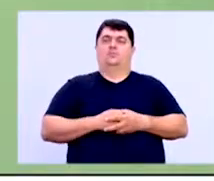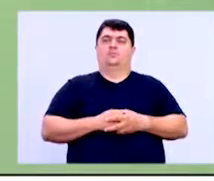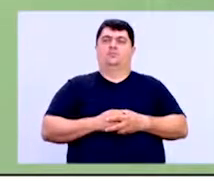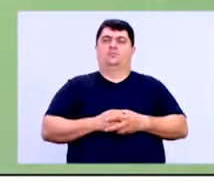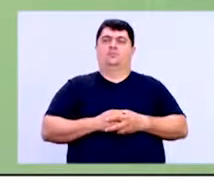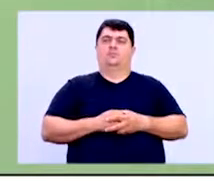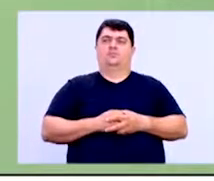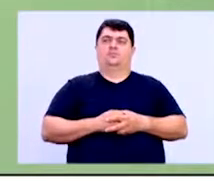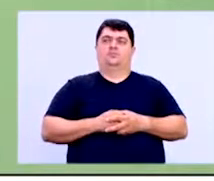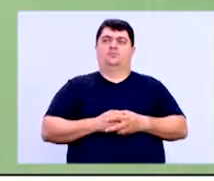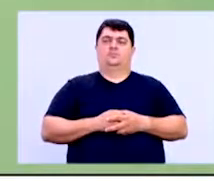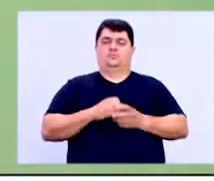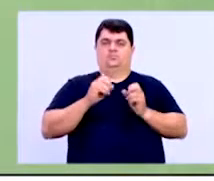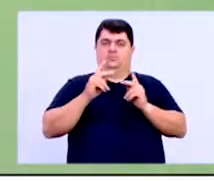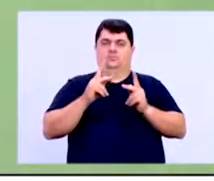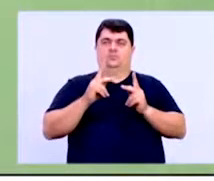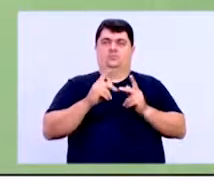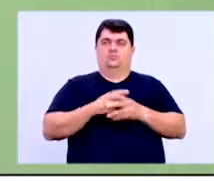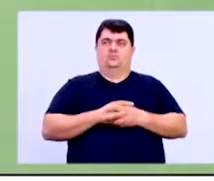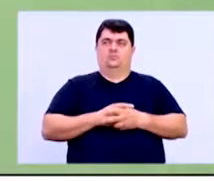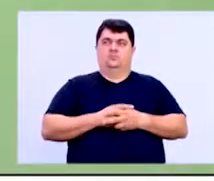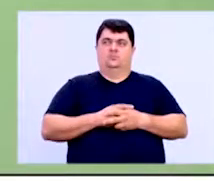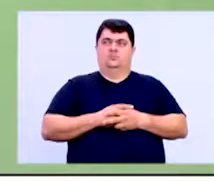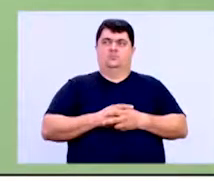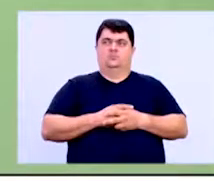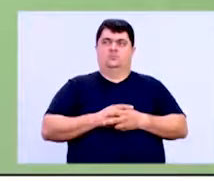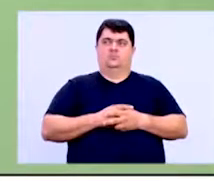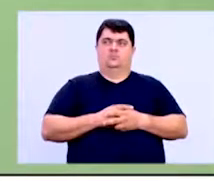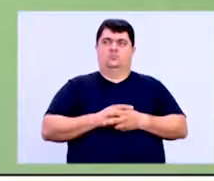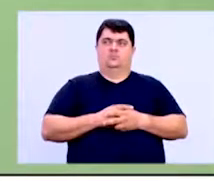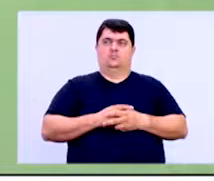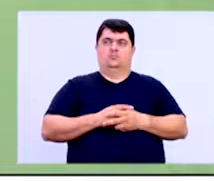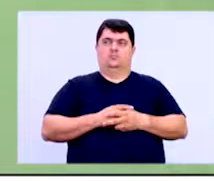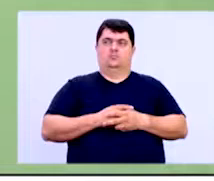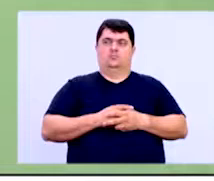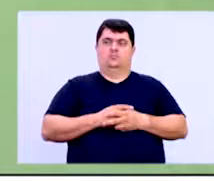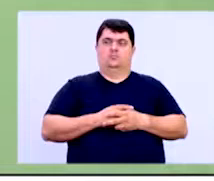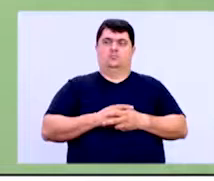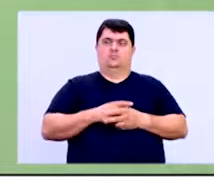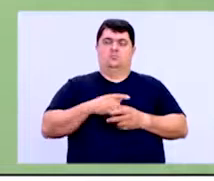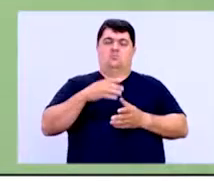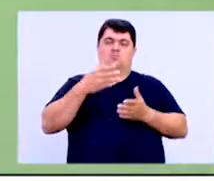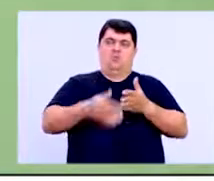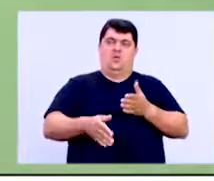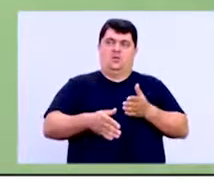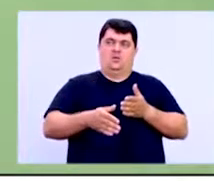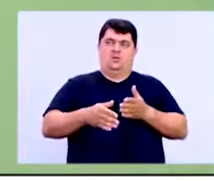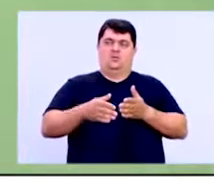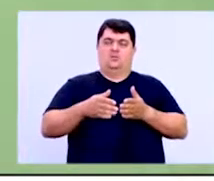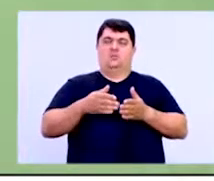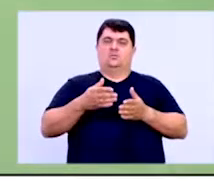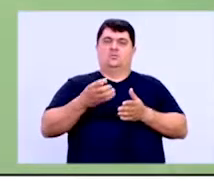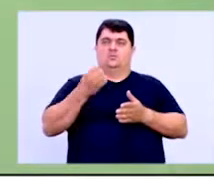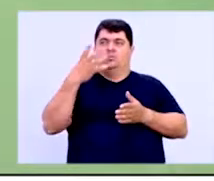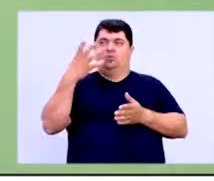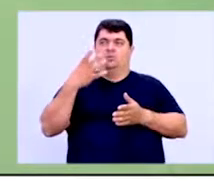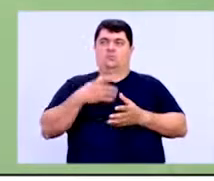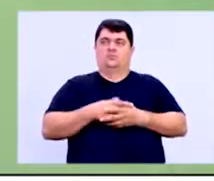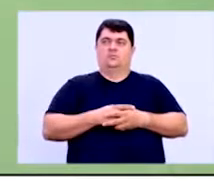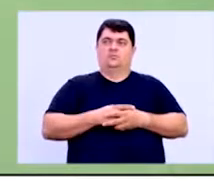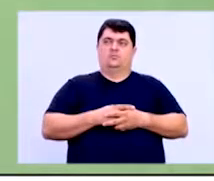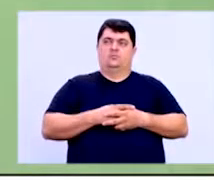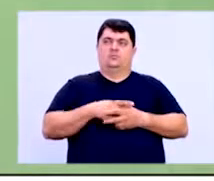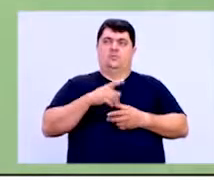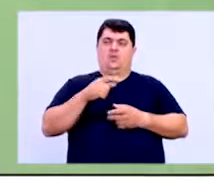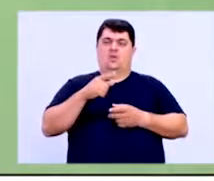lucro. Certo? Lembra, olha. Prejuízo, estarei tendo lucro. Então, esse é